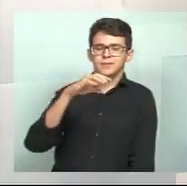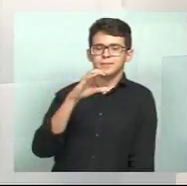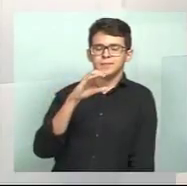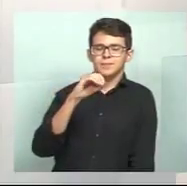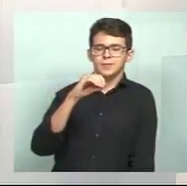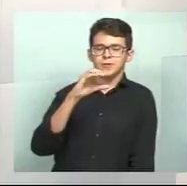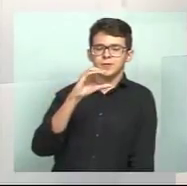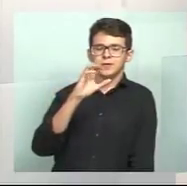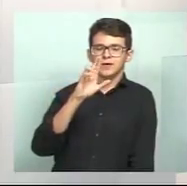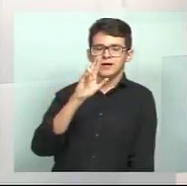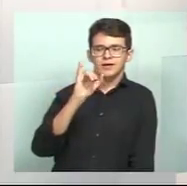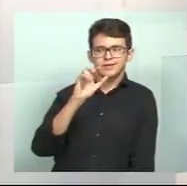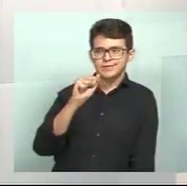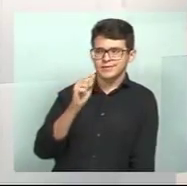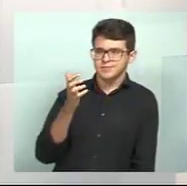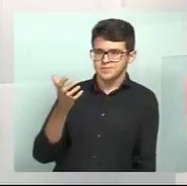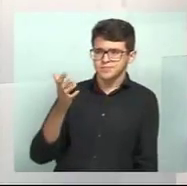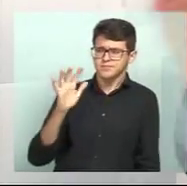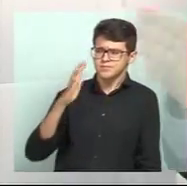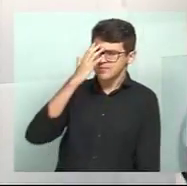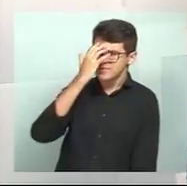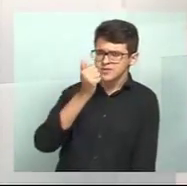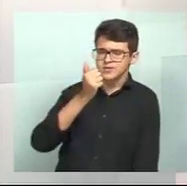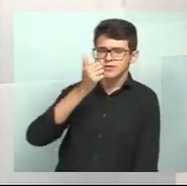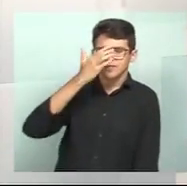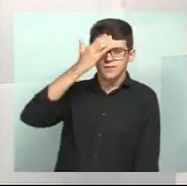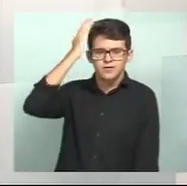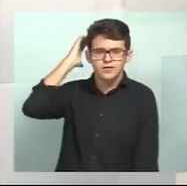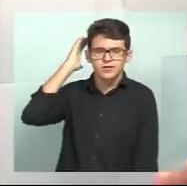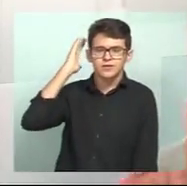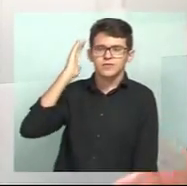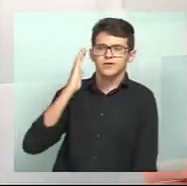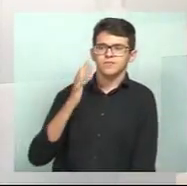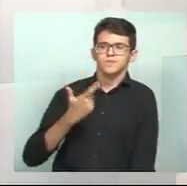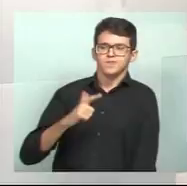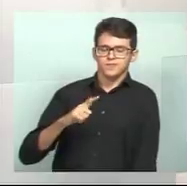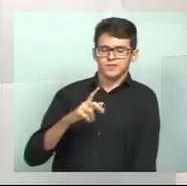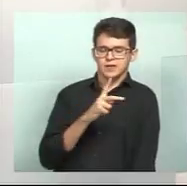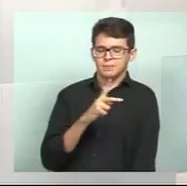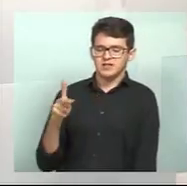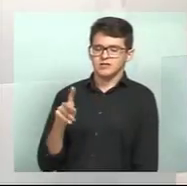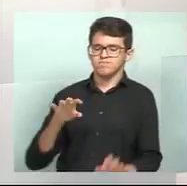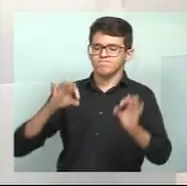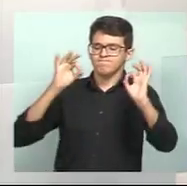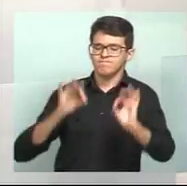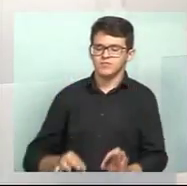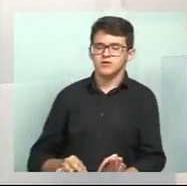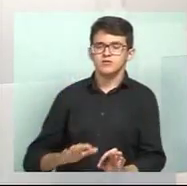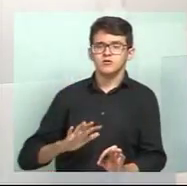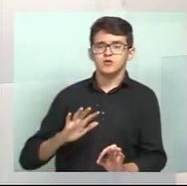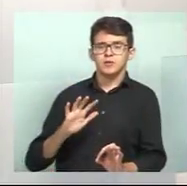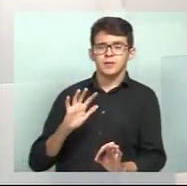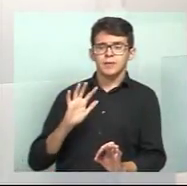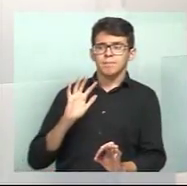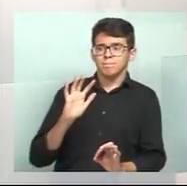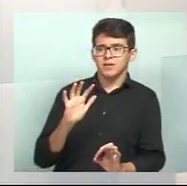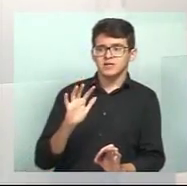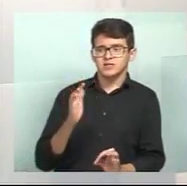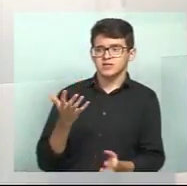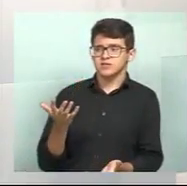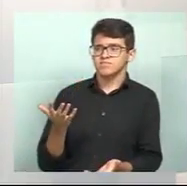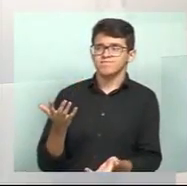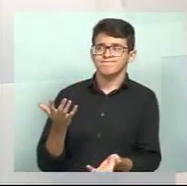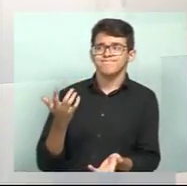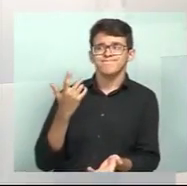presidente ético e moralmente capacitado lá no Planalto. A gente não tem isso. Infelizmente, a gente não tem. Não, tem um cabo eleitoral do Lula lá. Tá entendendo?